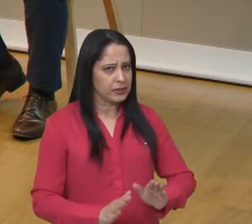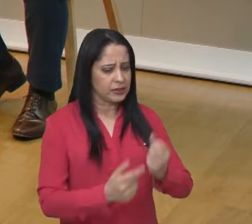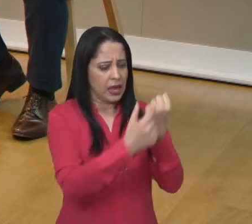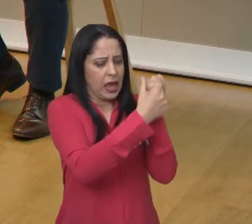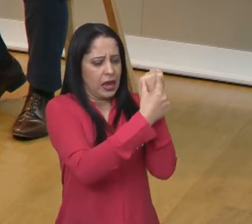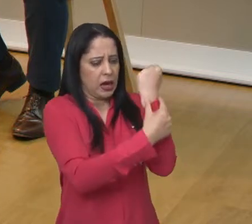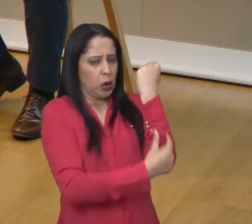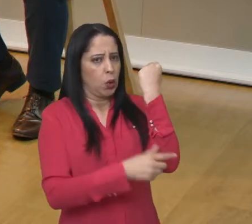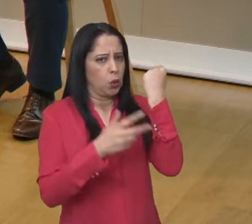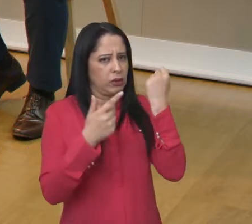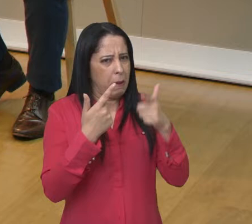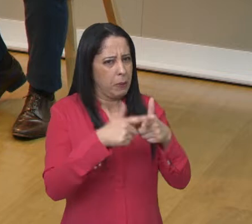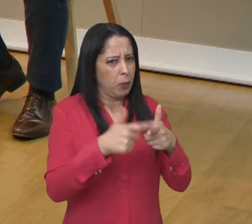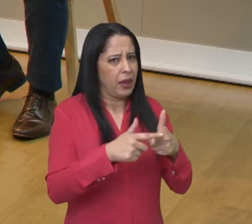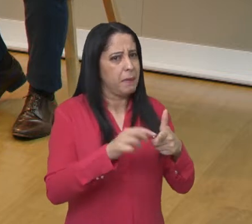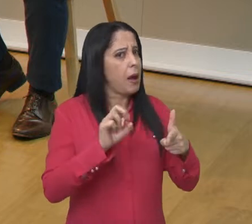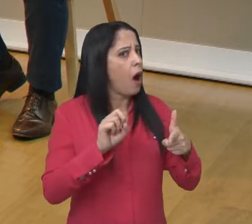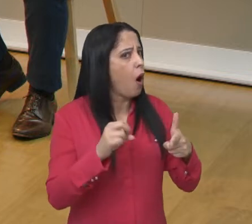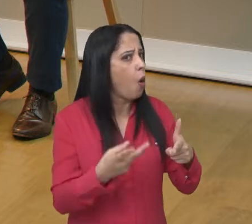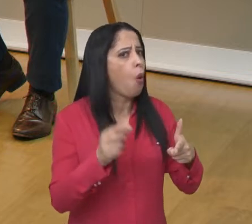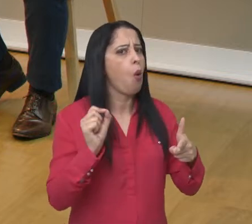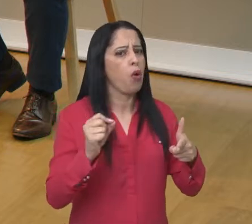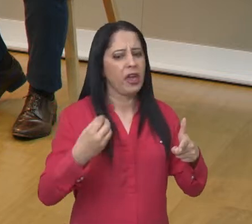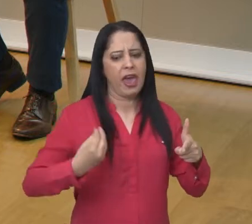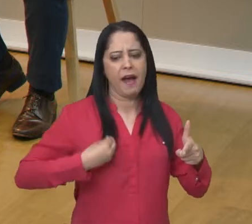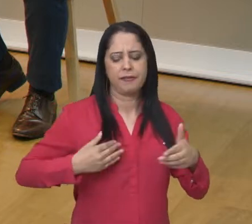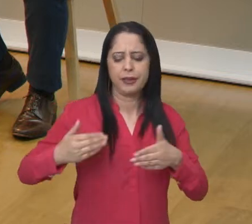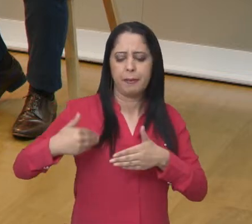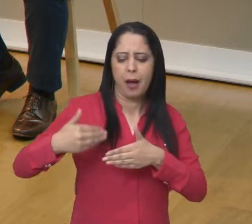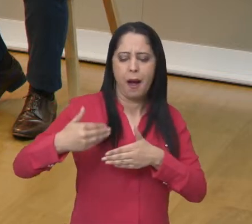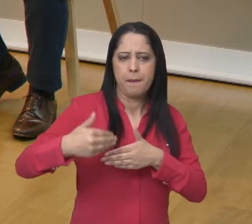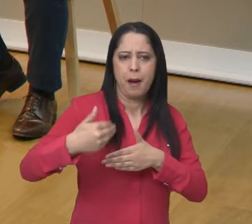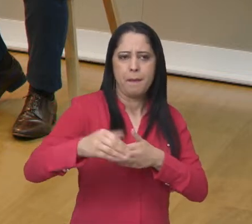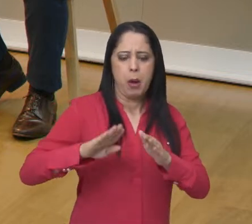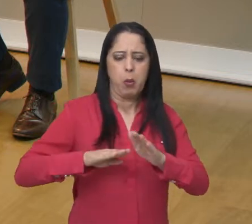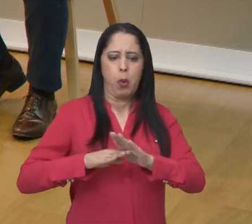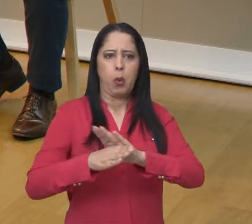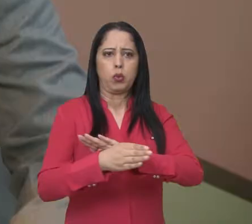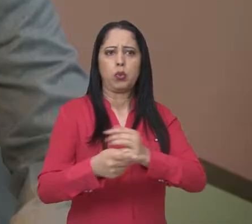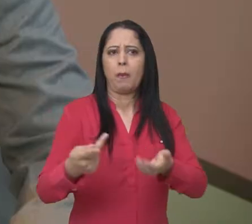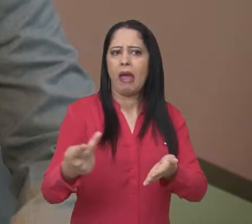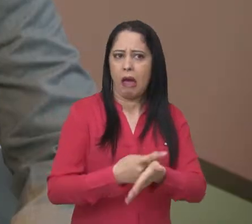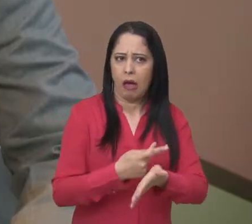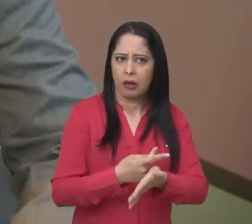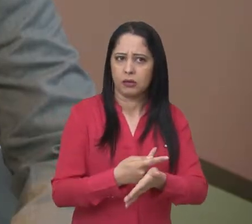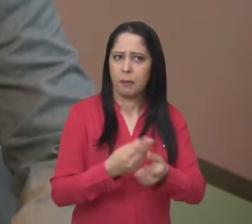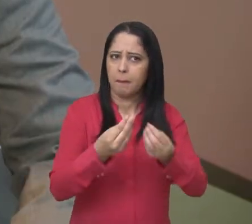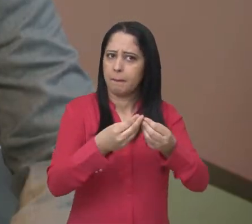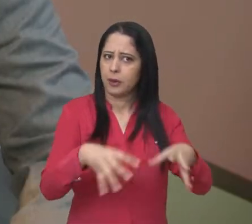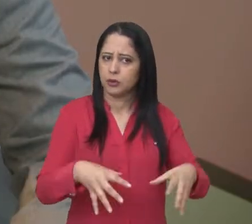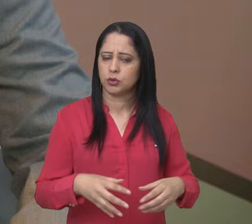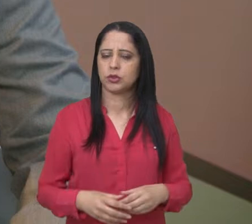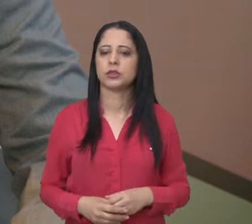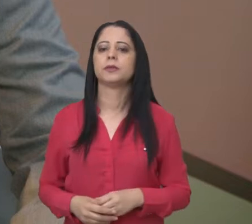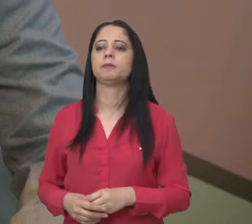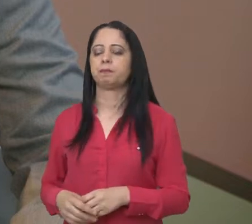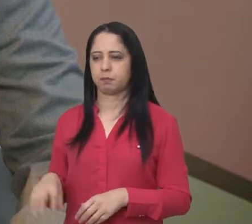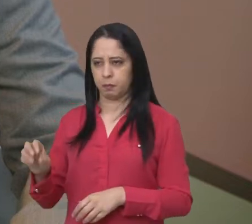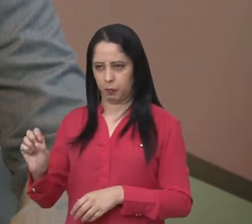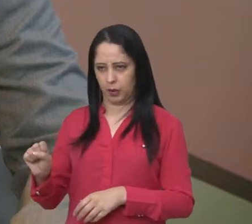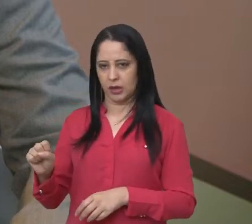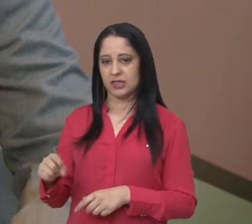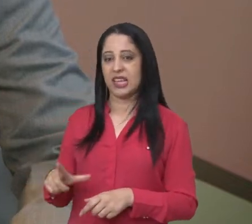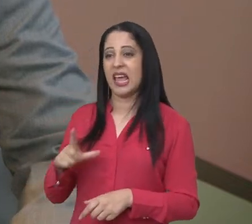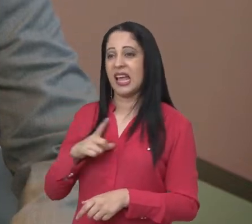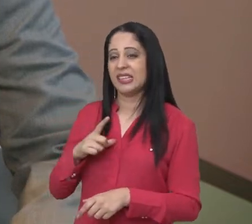dessas doenças, ou são os maus hábitos durante a vida aí que provocam? Pode, mas as doenças que a gente